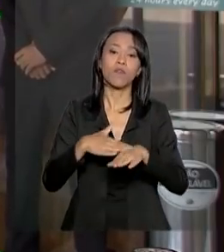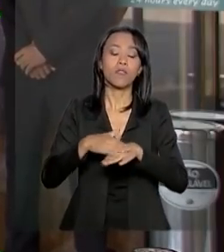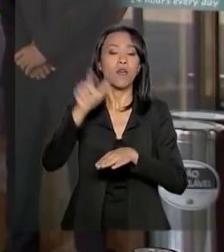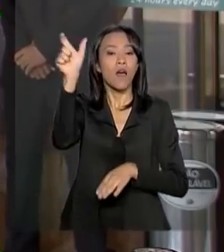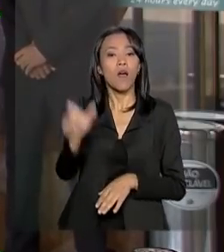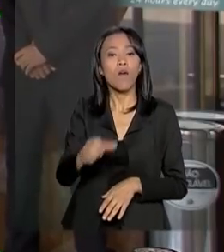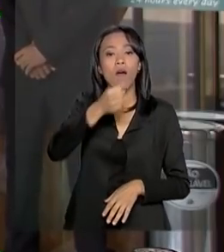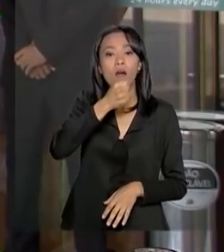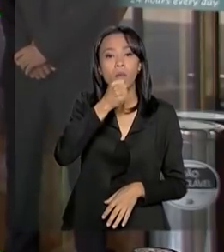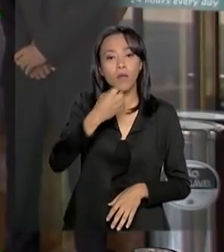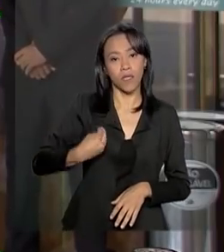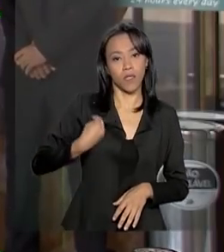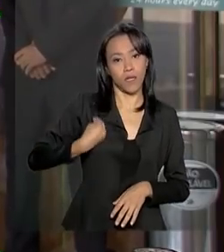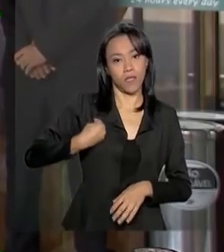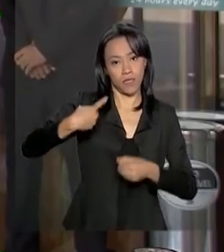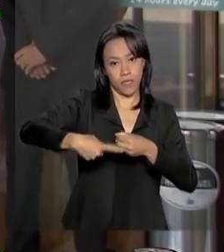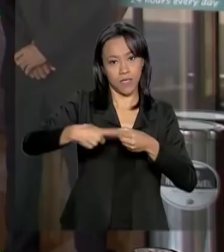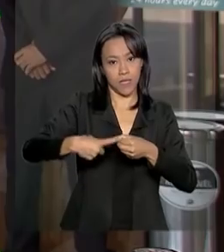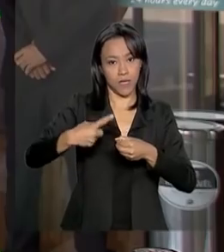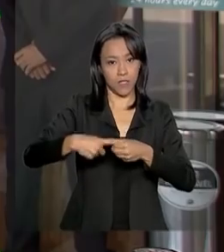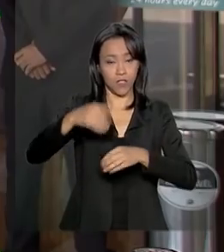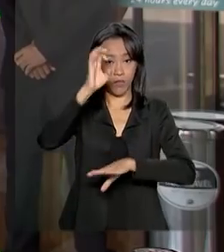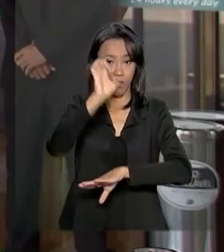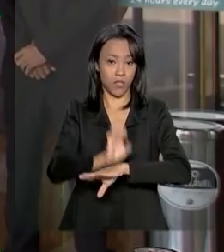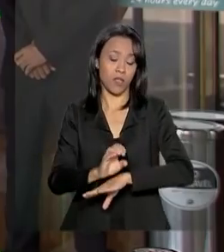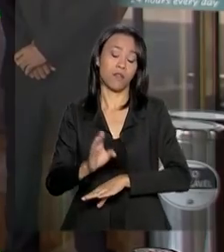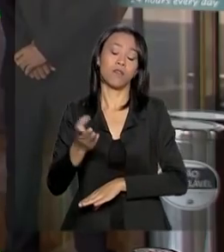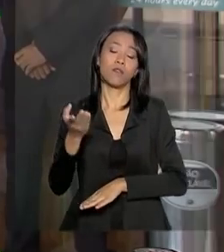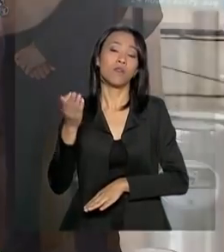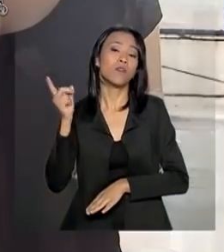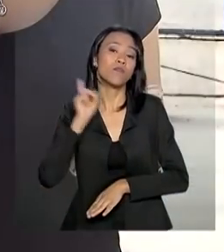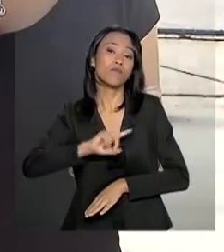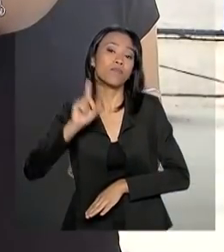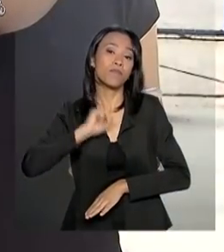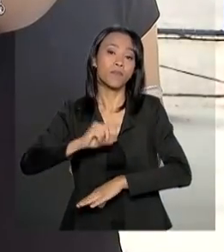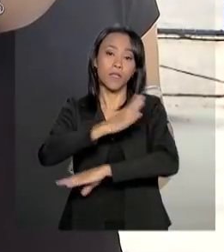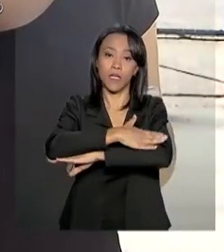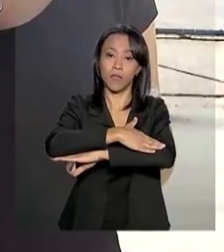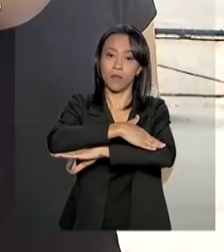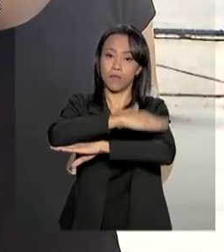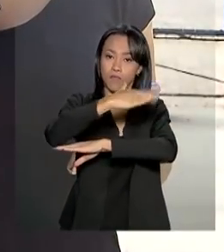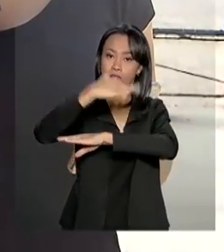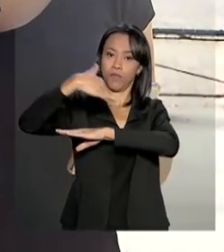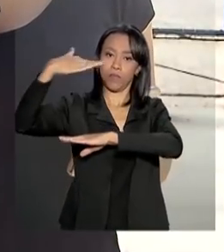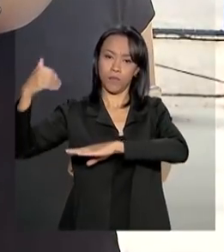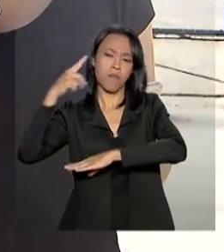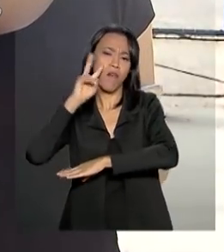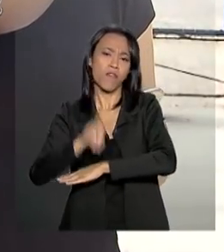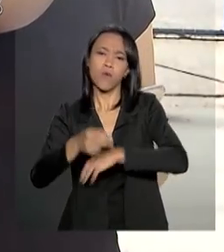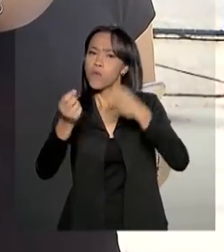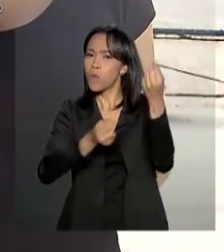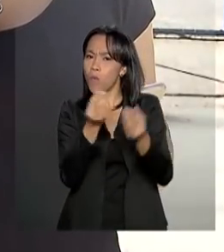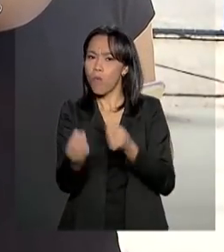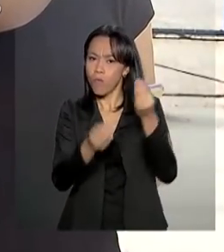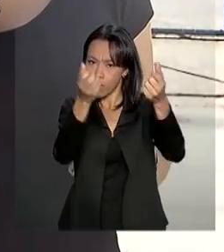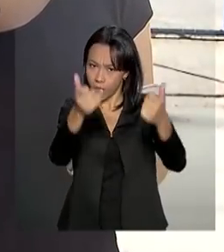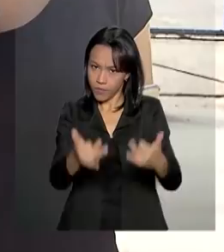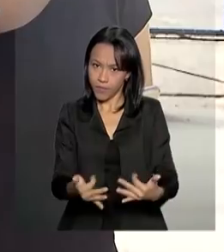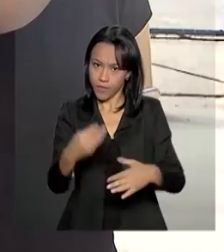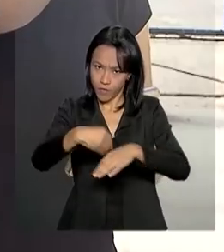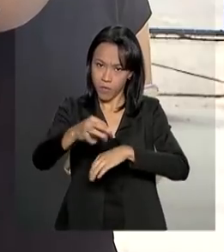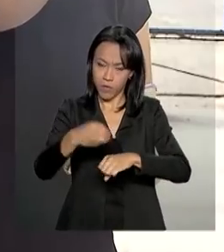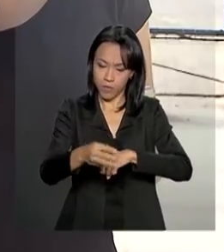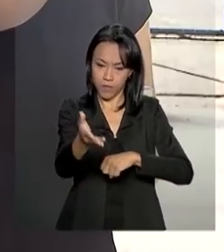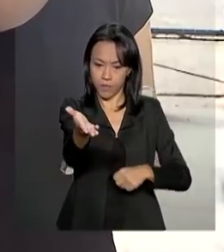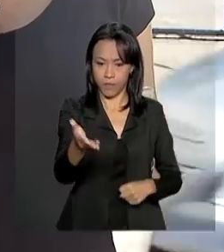Luana Karen, que está em Brumadinho, Minas Gerais, e tem mais informações a respeito do rompimento da barragem de Brumadinho.